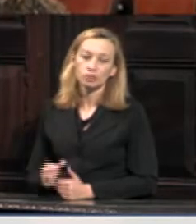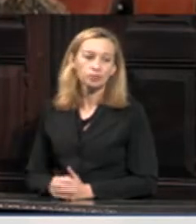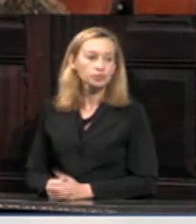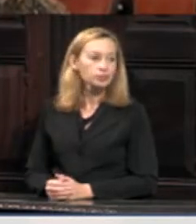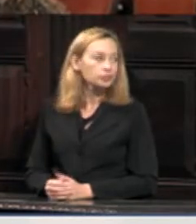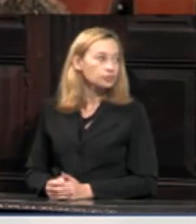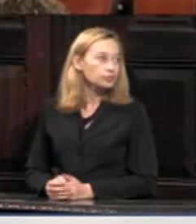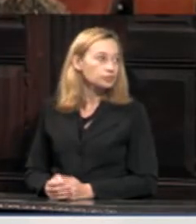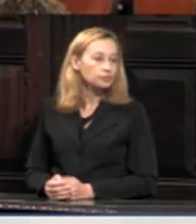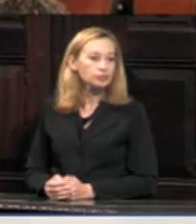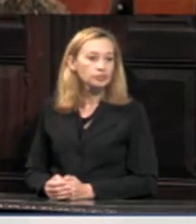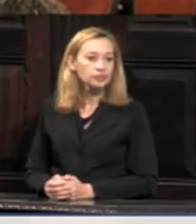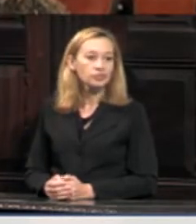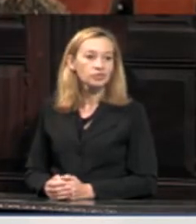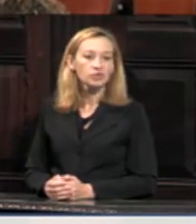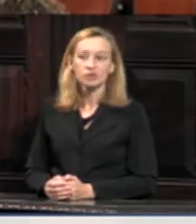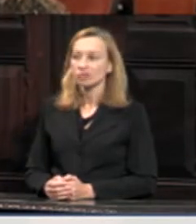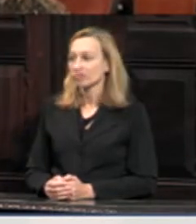Estava aqui sob meu olhar.